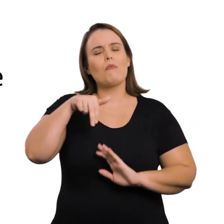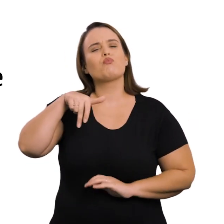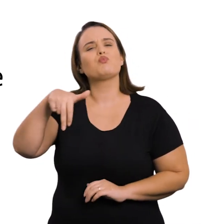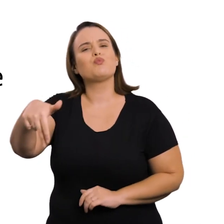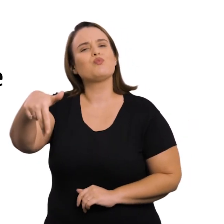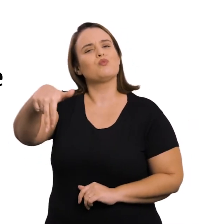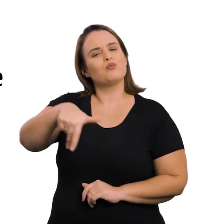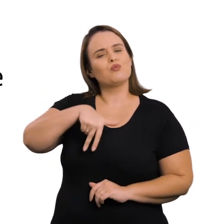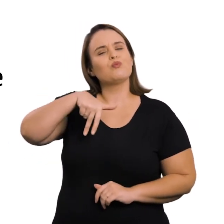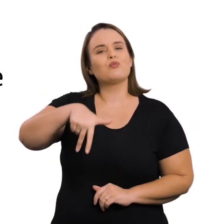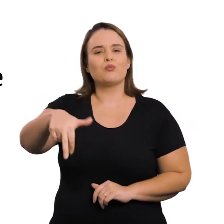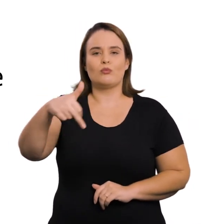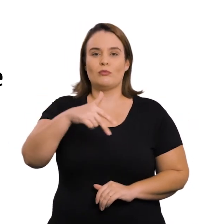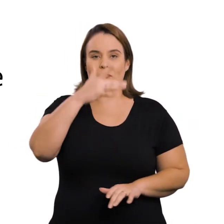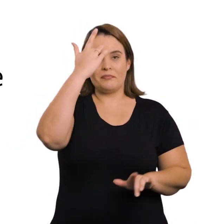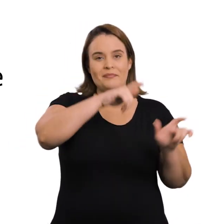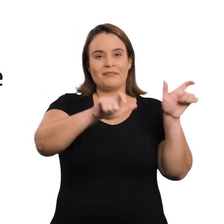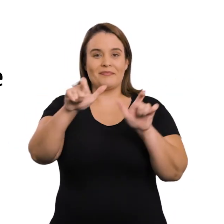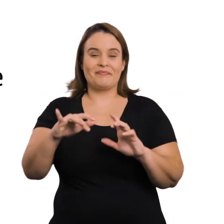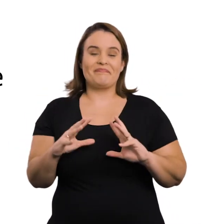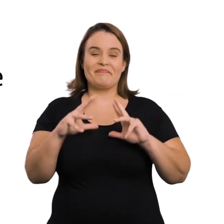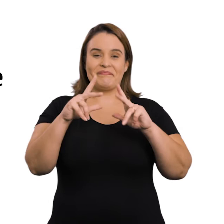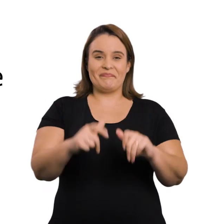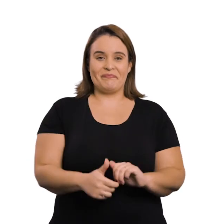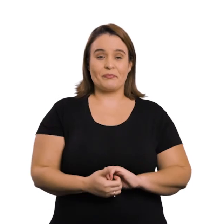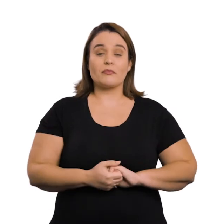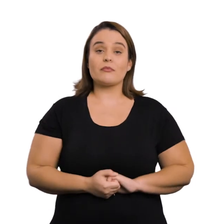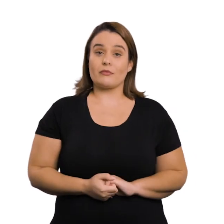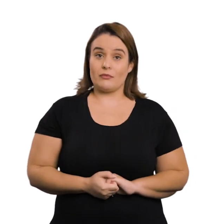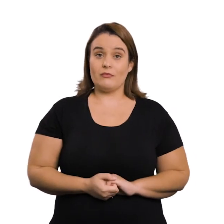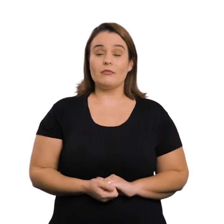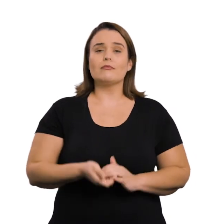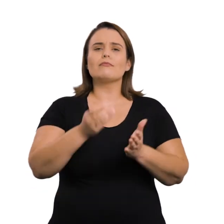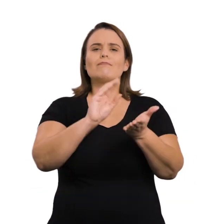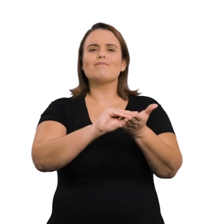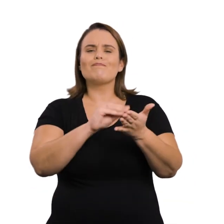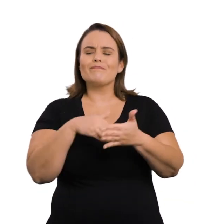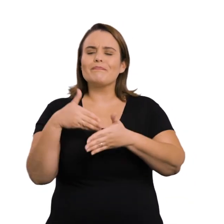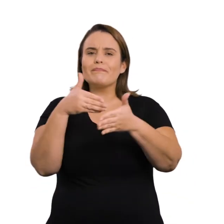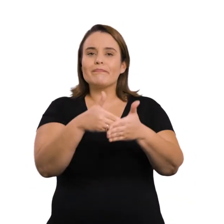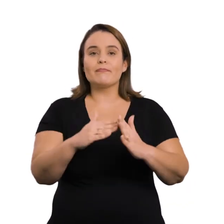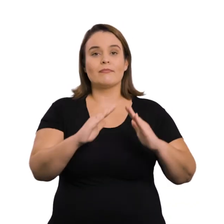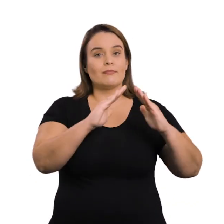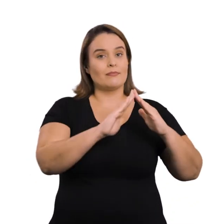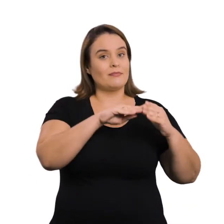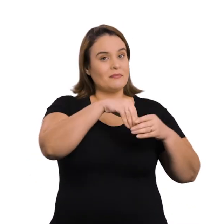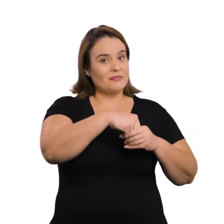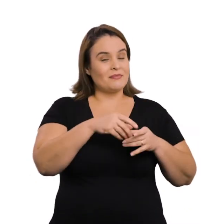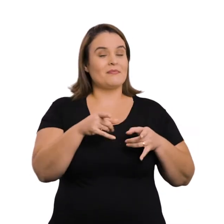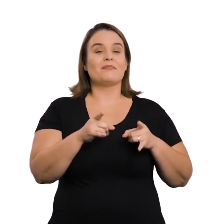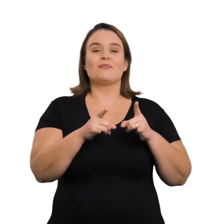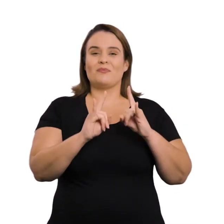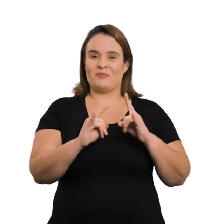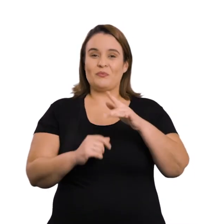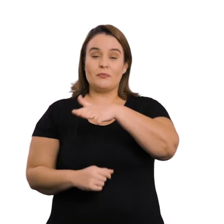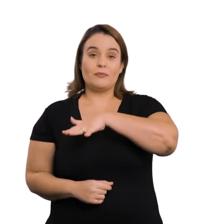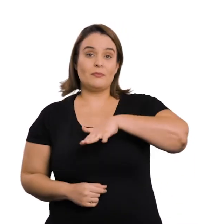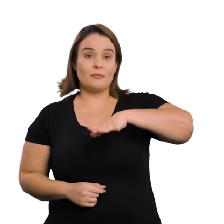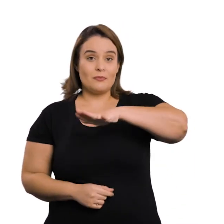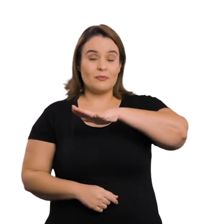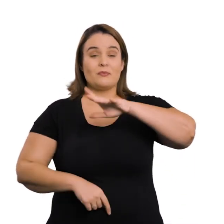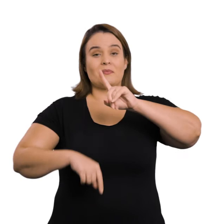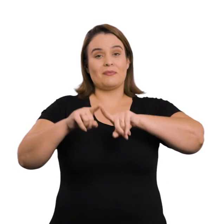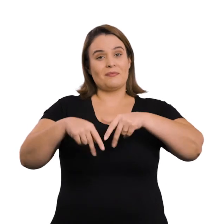o direito de ir e vir de todo cidadão. Prevê a ausência de barreiras físicas nas residências, nos edifícios,